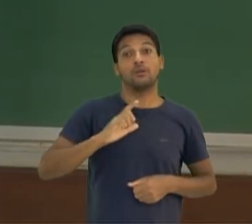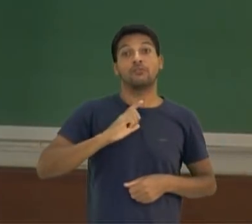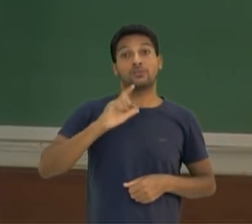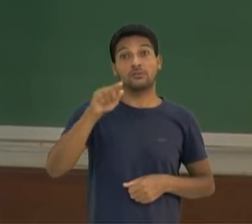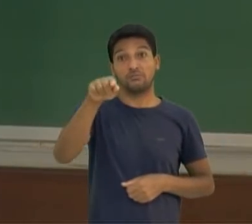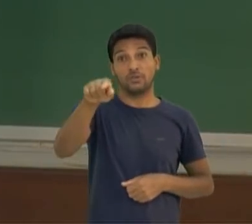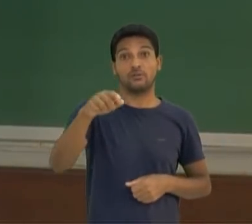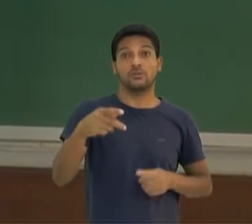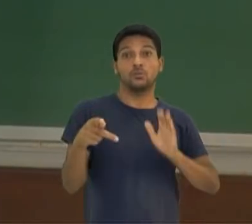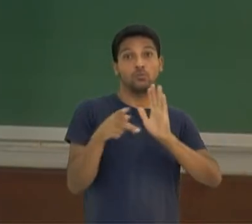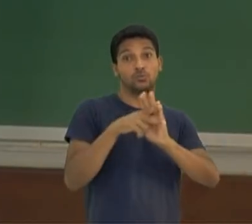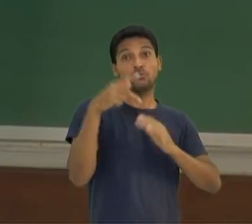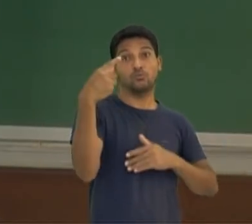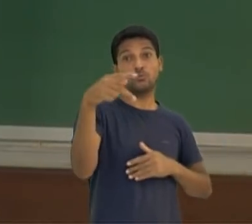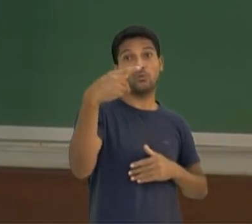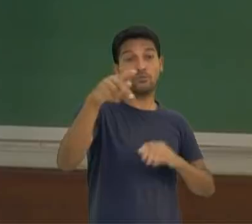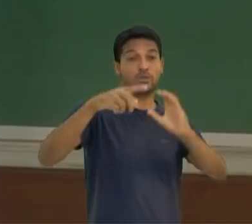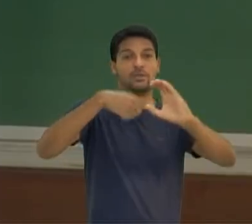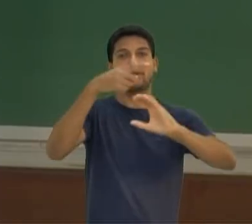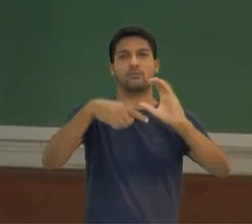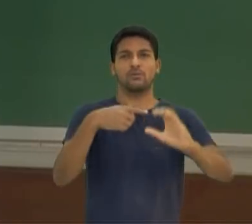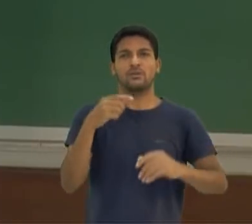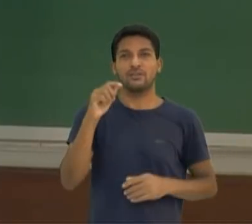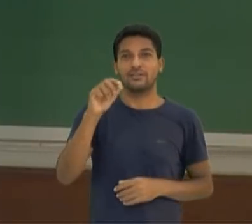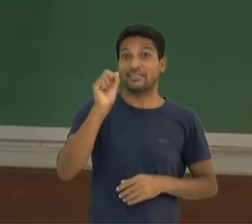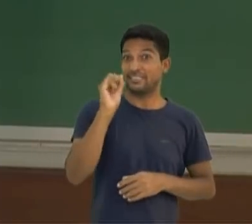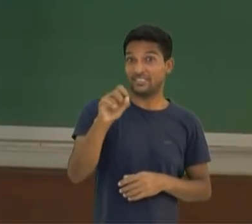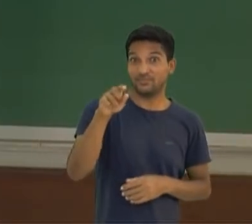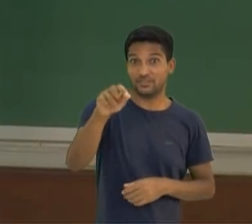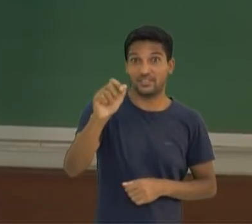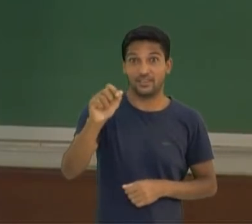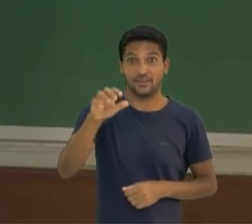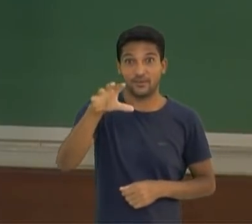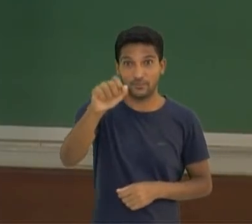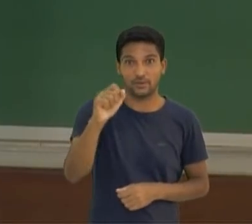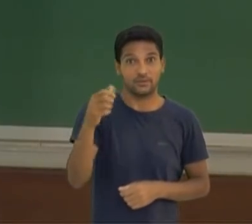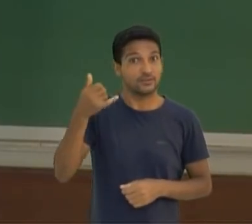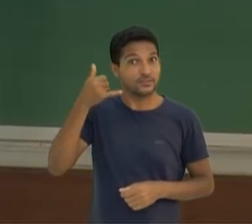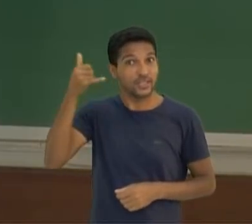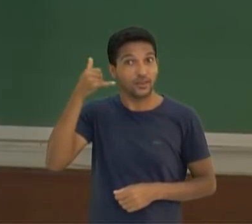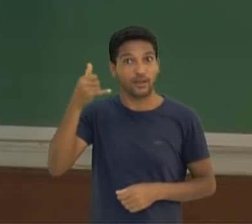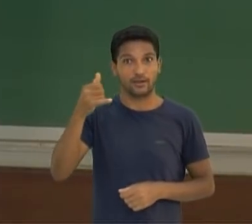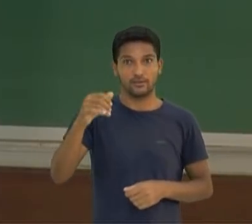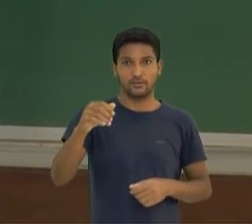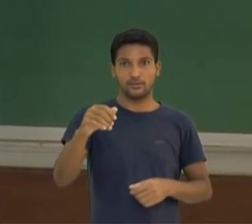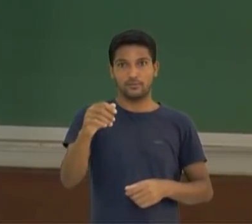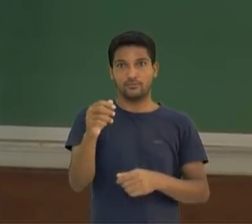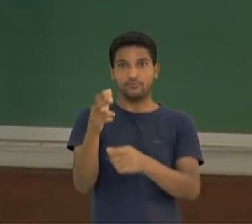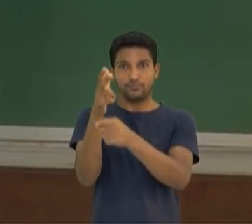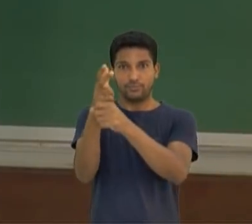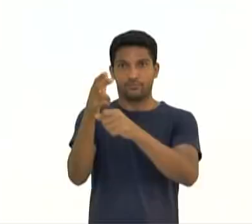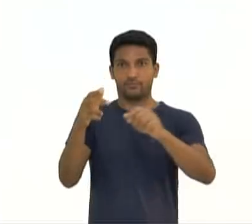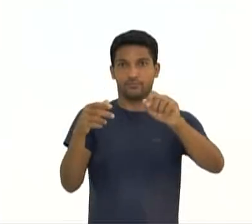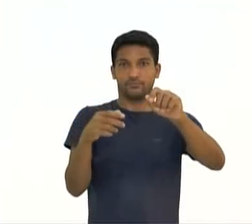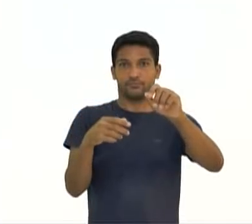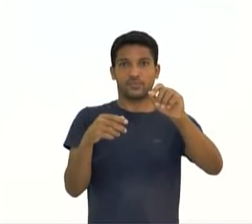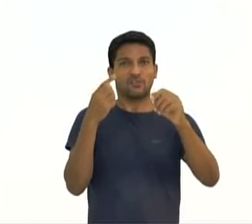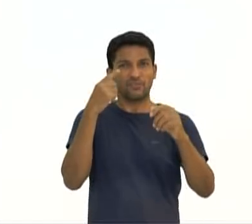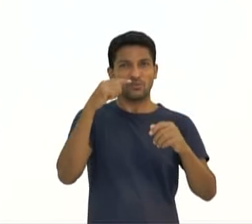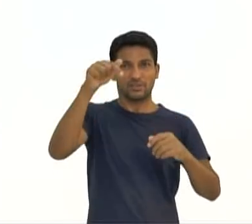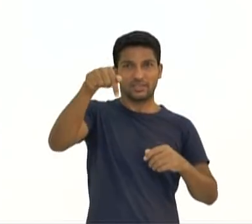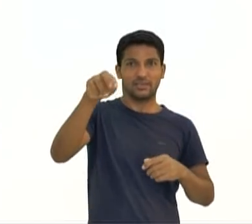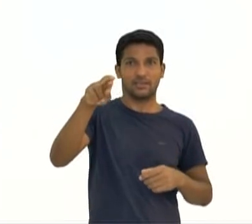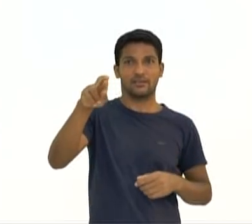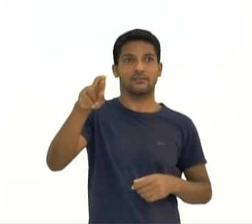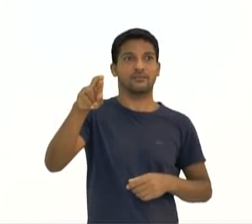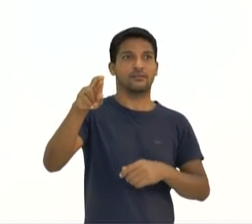você colocar lá a sua tela na tela, a tela do seu celular, né, apontar a câmera para esse QR Code,